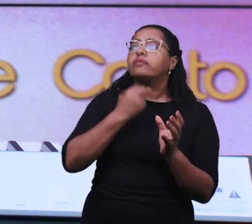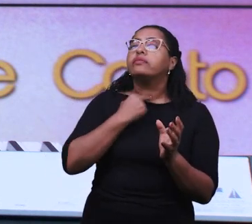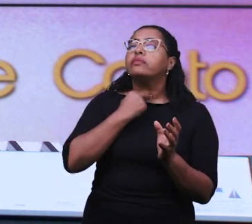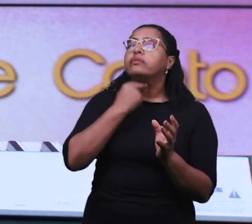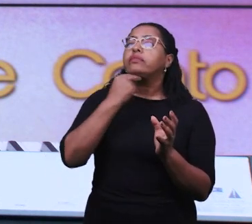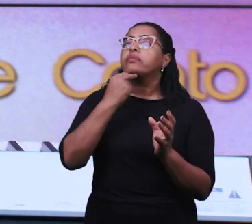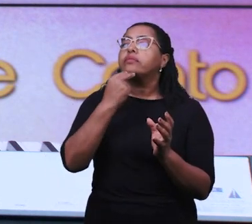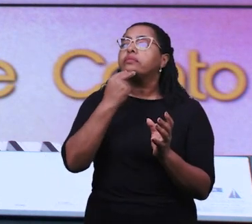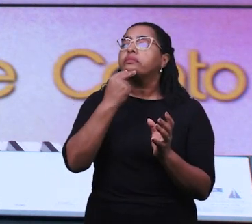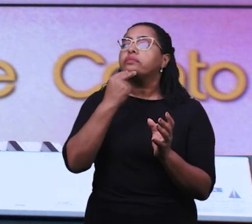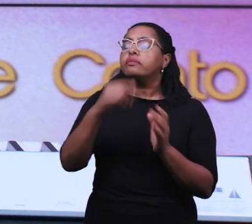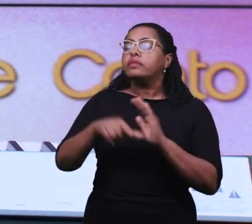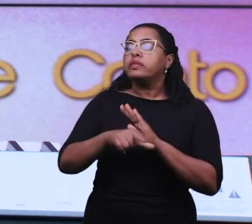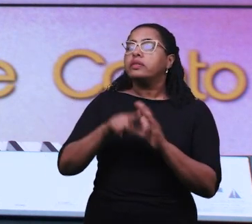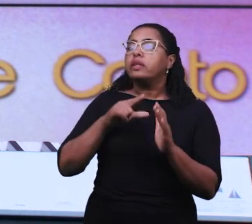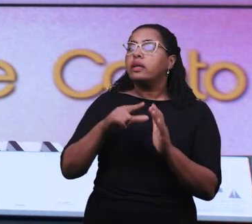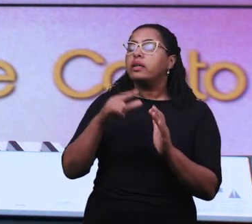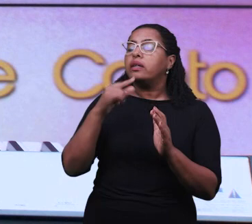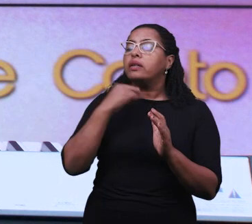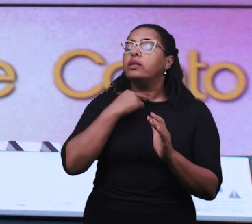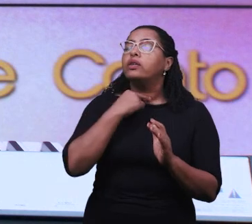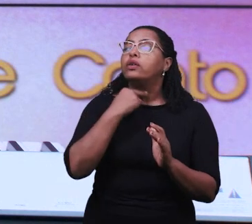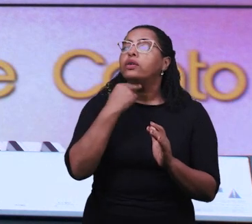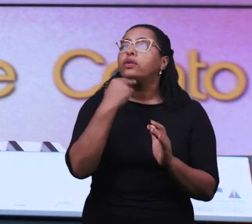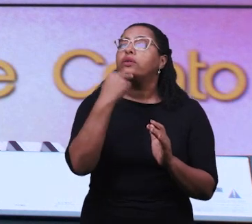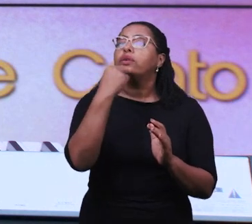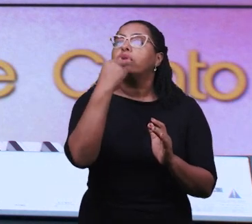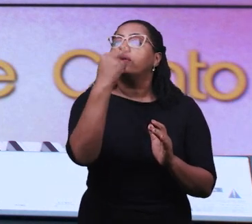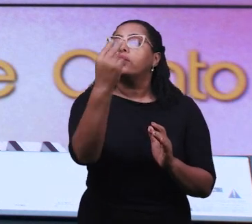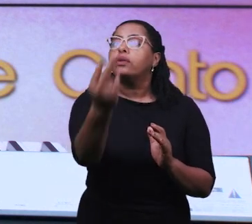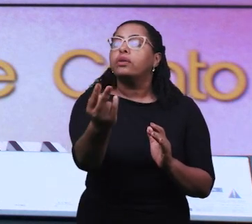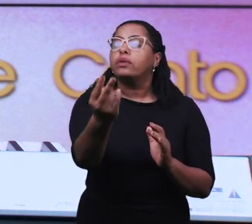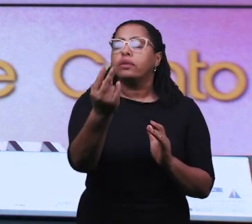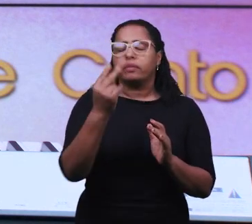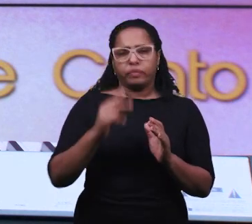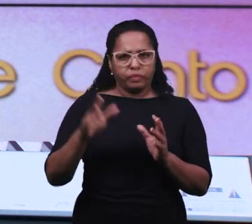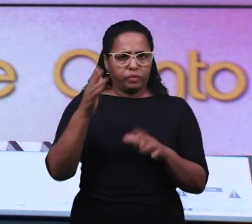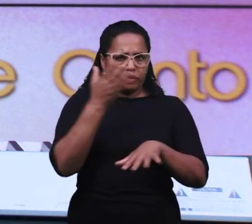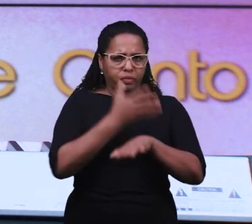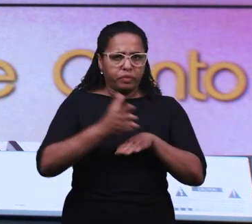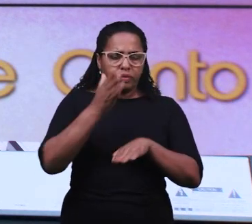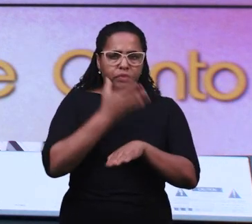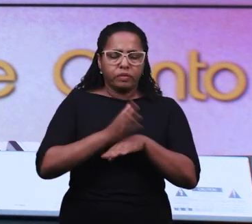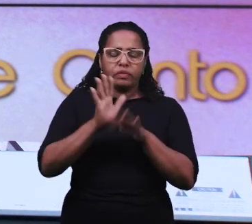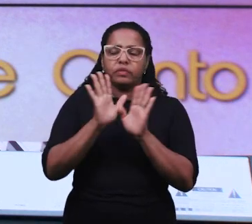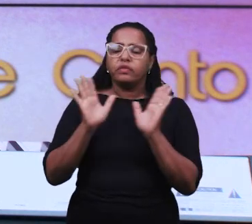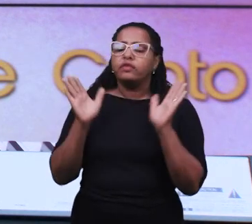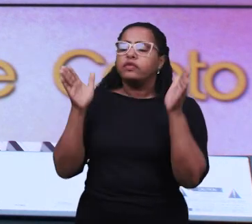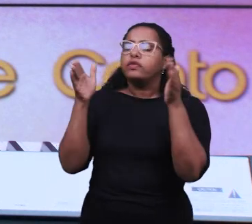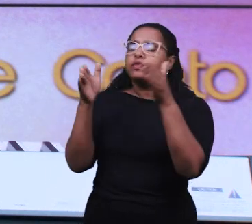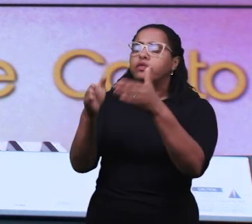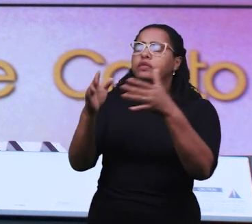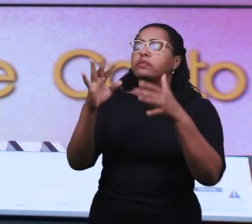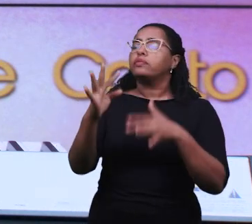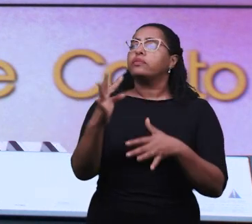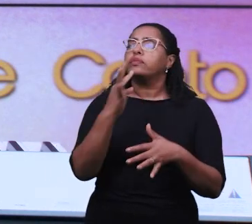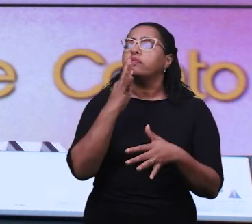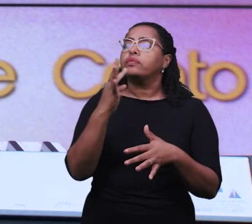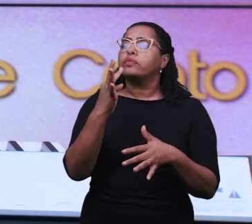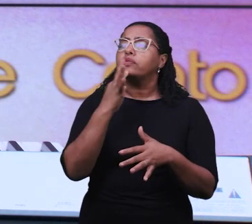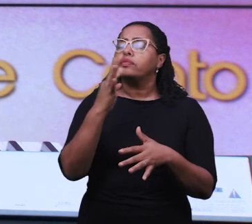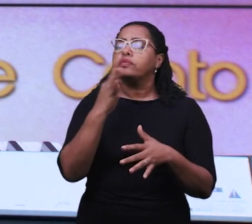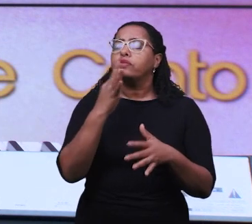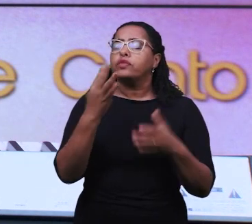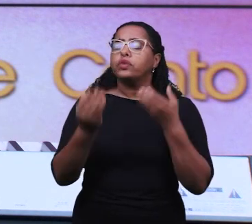vocal antes mesmo que o som da nossa voz saia. Então, o treino de hoje ele vai ser voltado para conhecermos